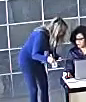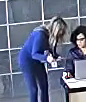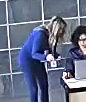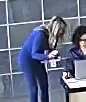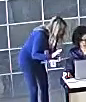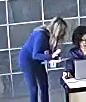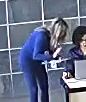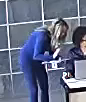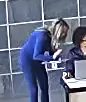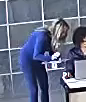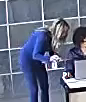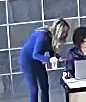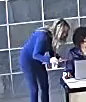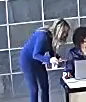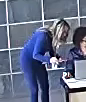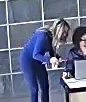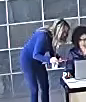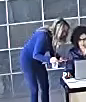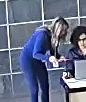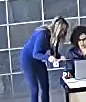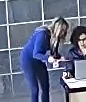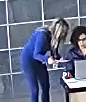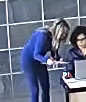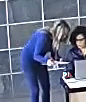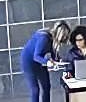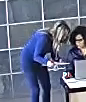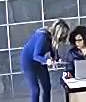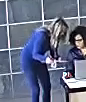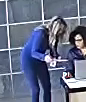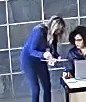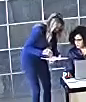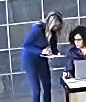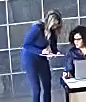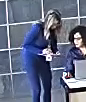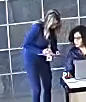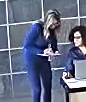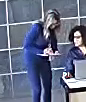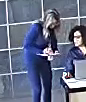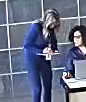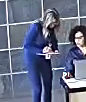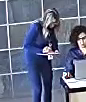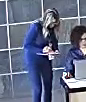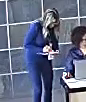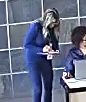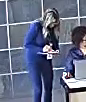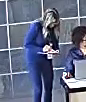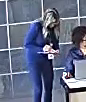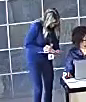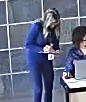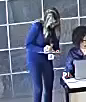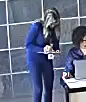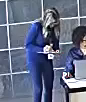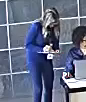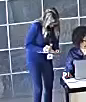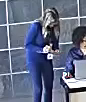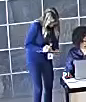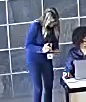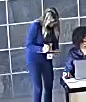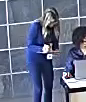muita muito orgulho temos a cátedra a nosso favor a maioria aqui como